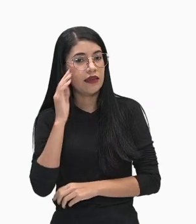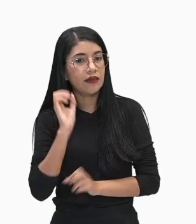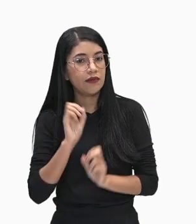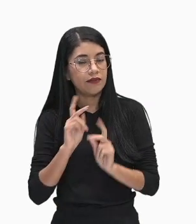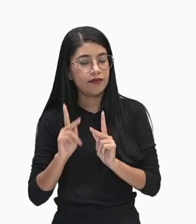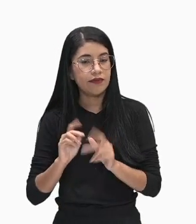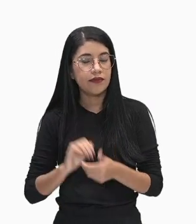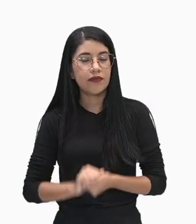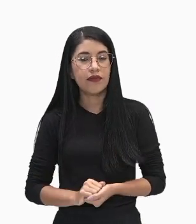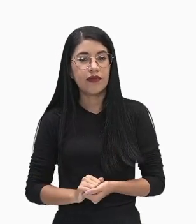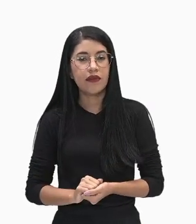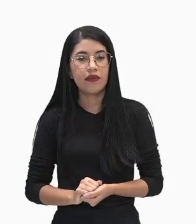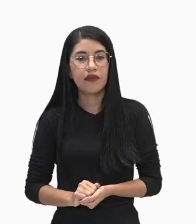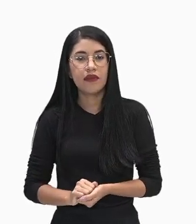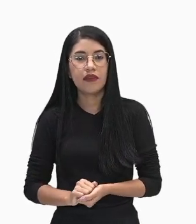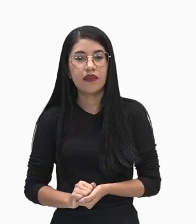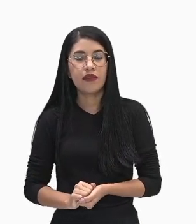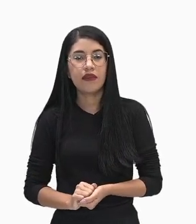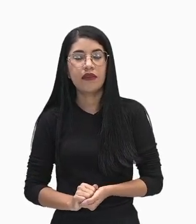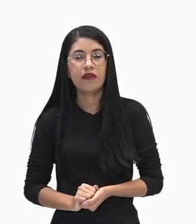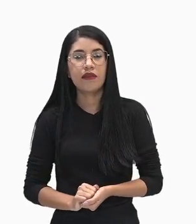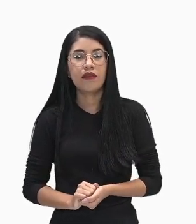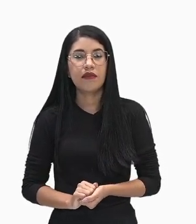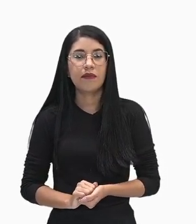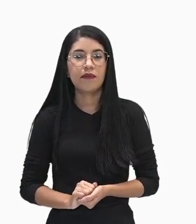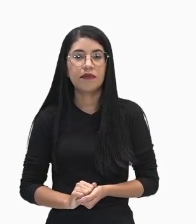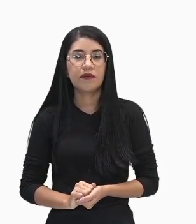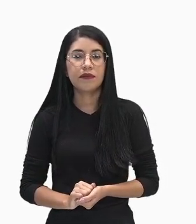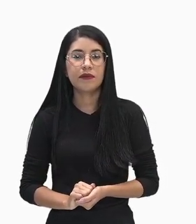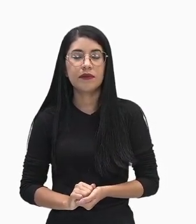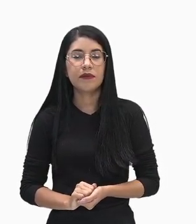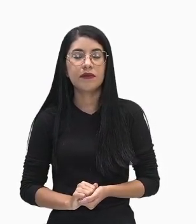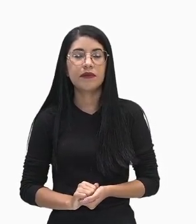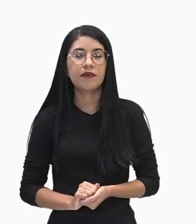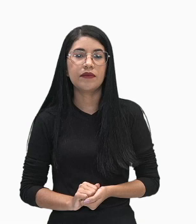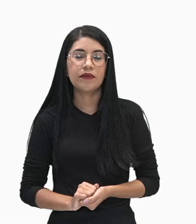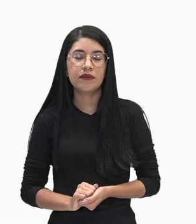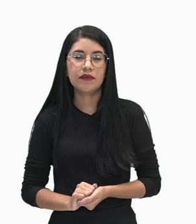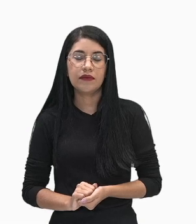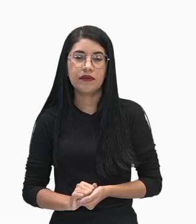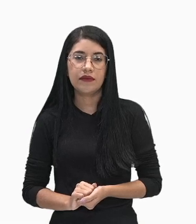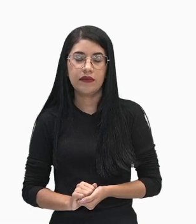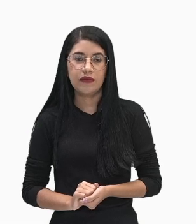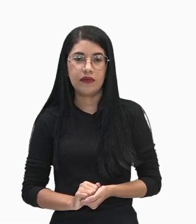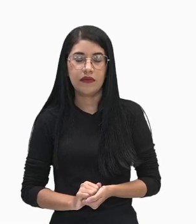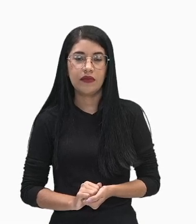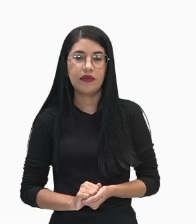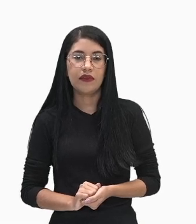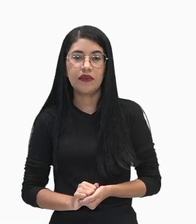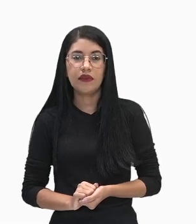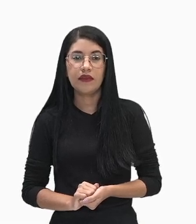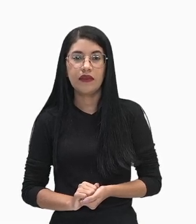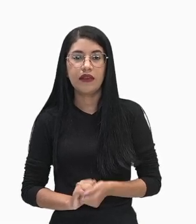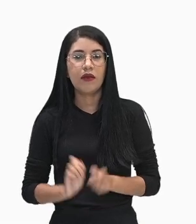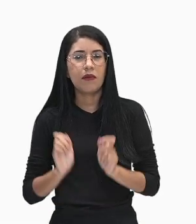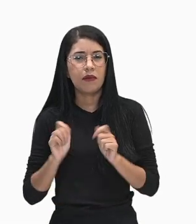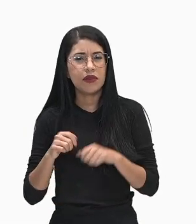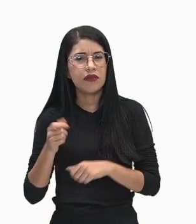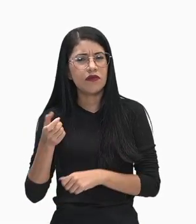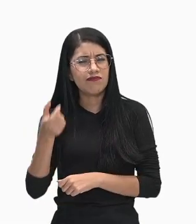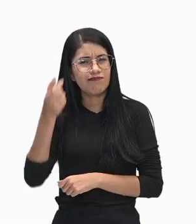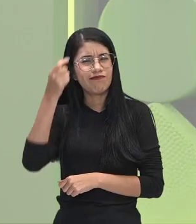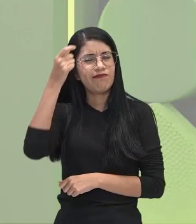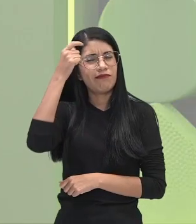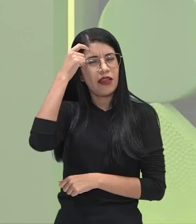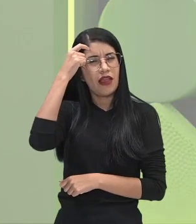elétrica. E aí, para que a gente faça, para que a gente possa fixar o conceito de